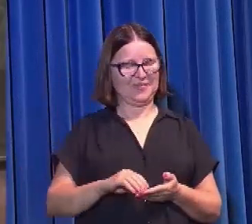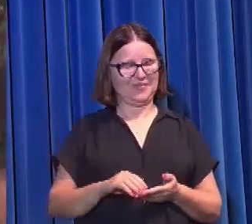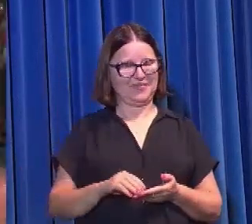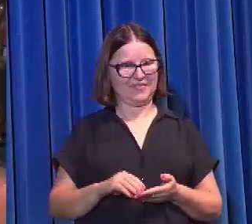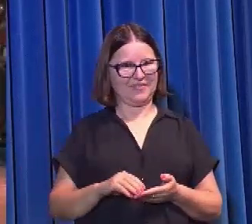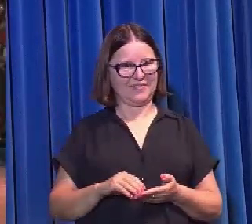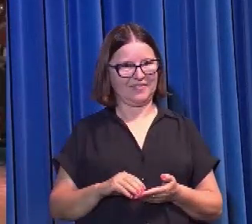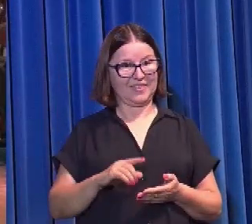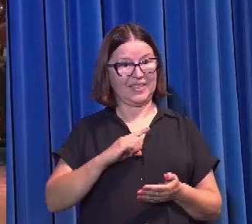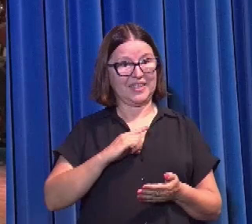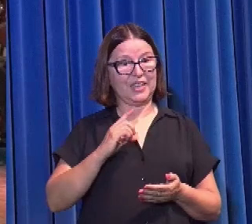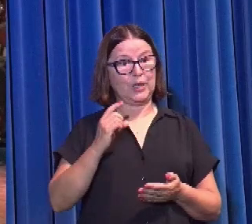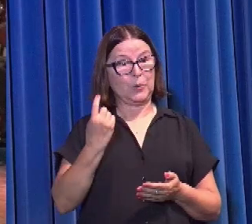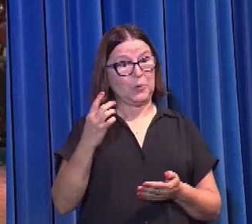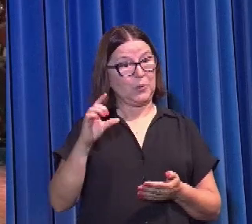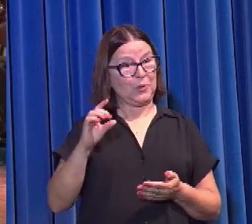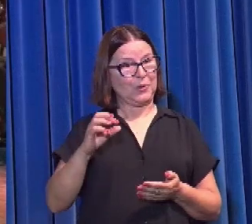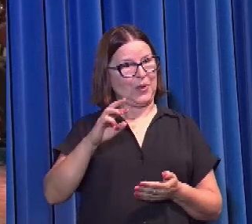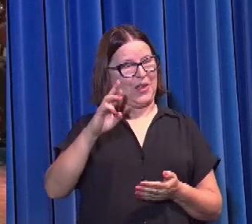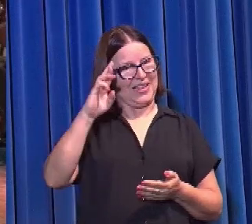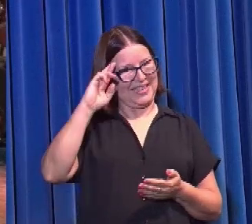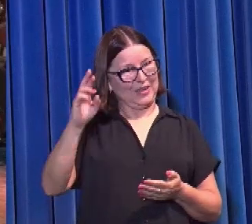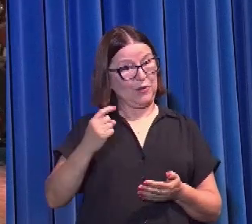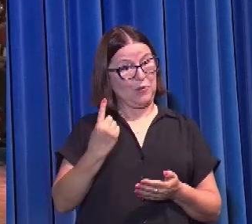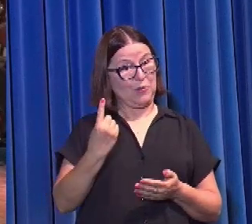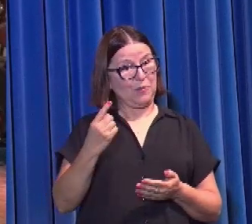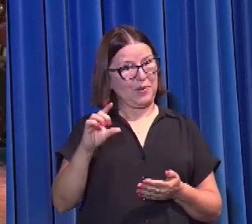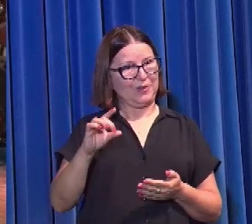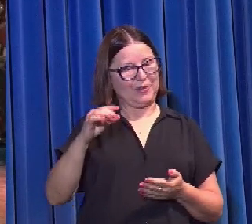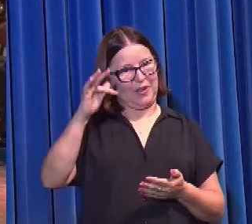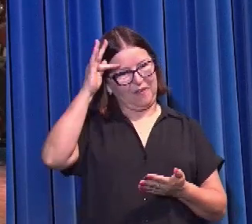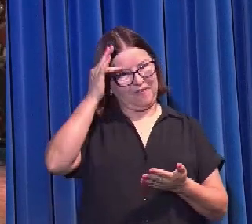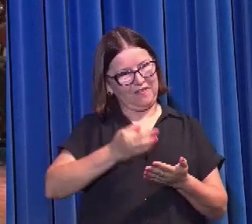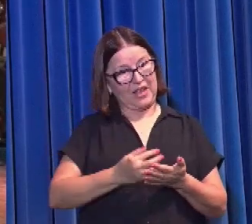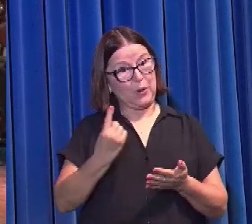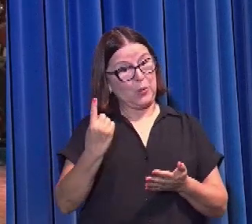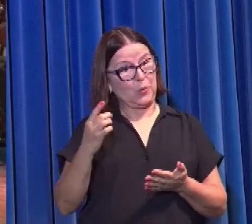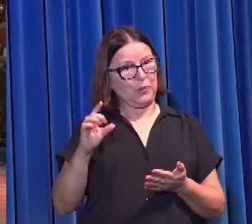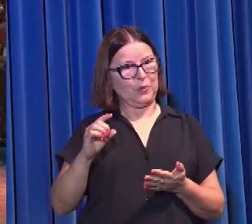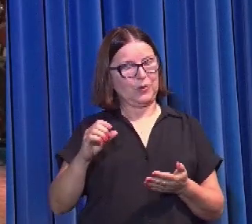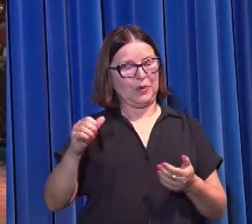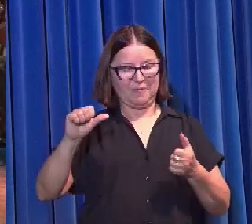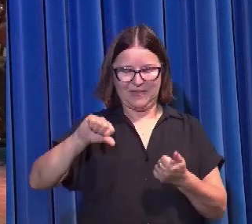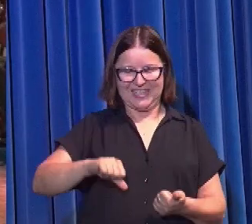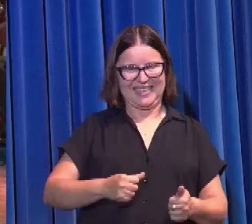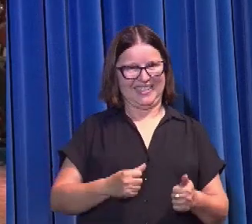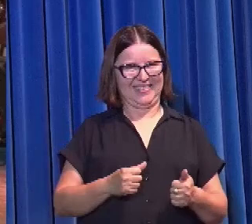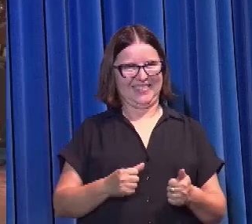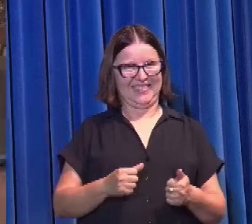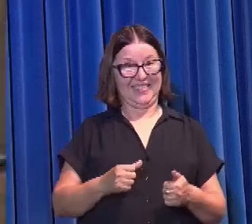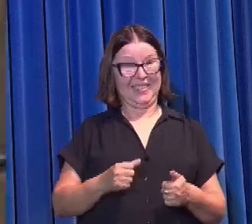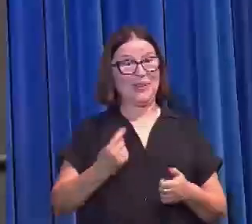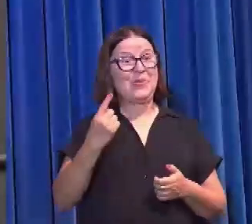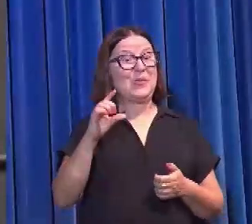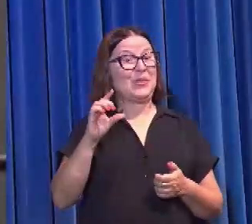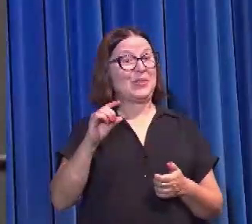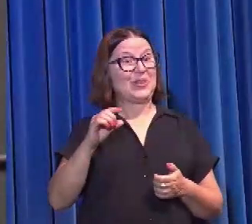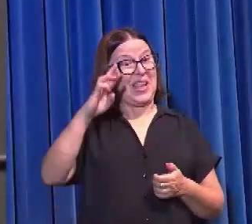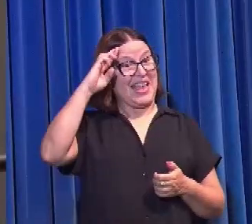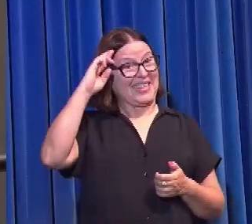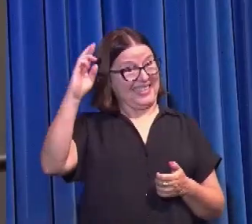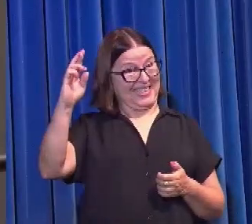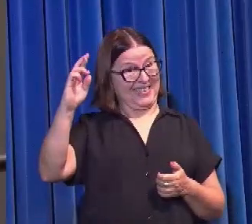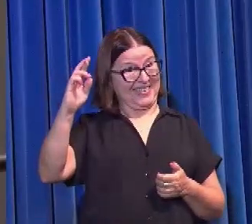Há um só Senhor, uma só fé, um só batismo. Há um só Senhor de todos nós. O seu Senhor é o